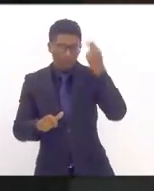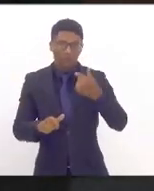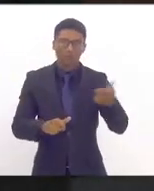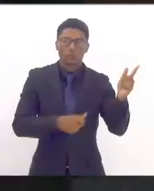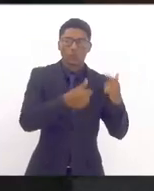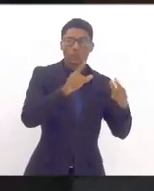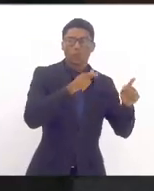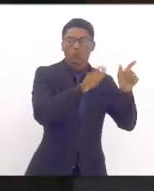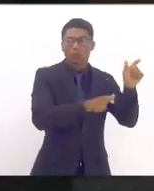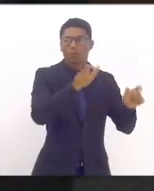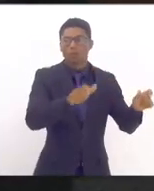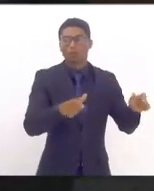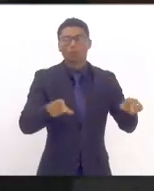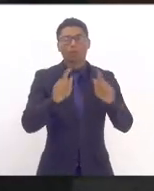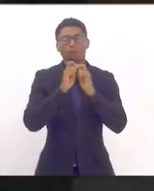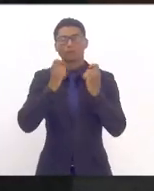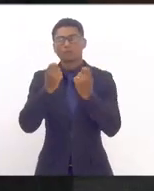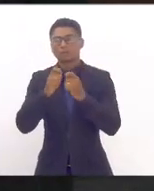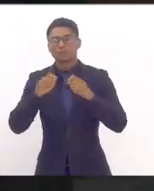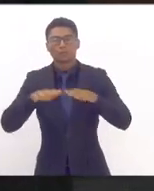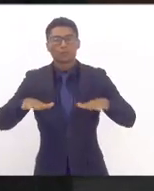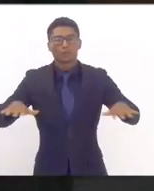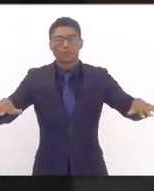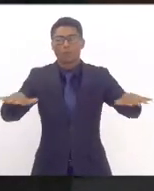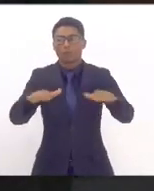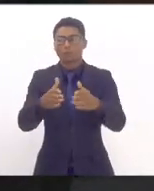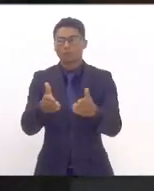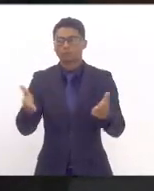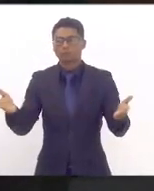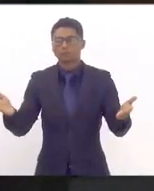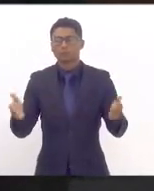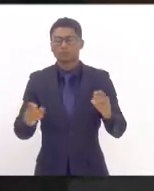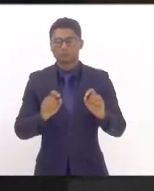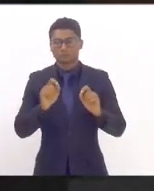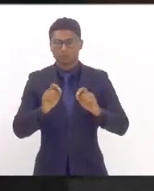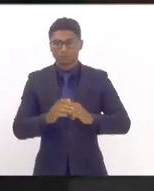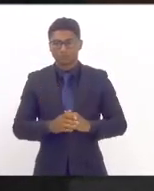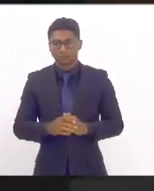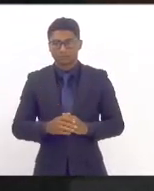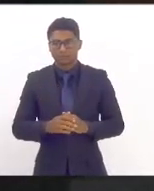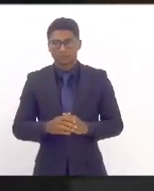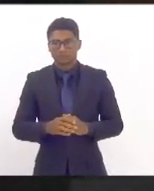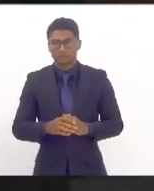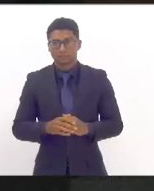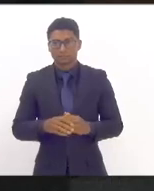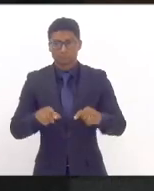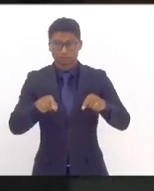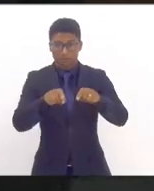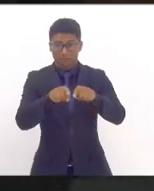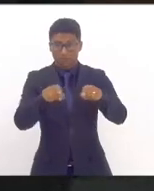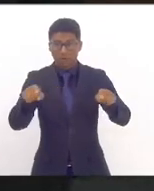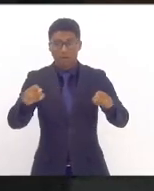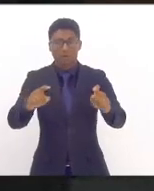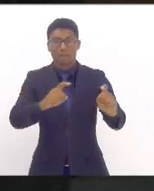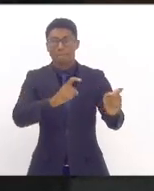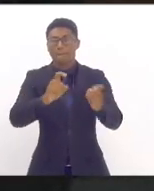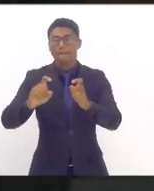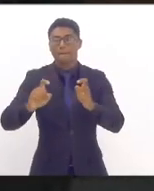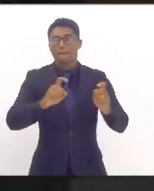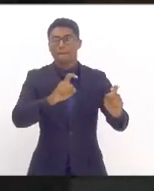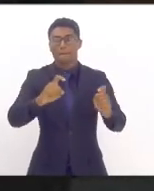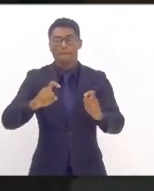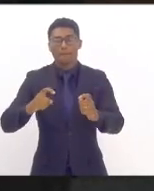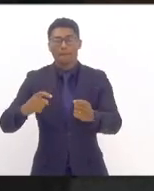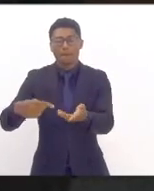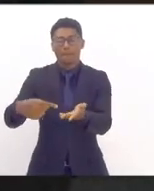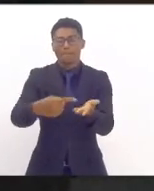Associação de uma forma geral construa o entendimento entre eles para que possa o mais